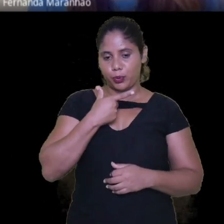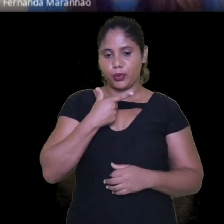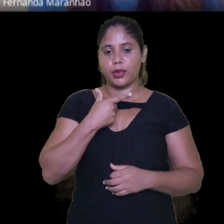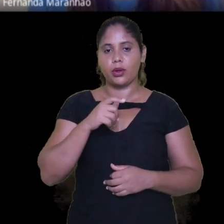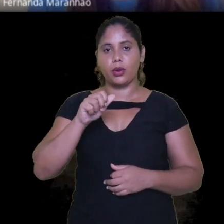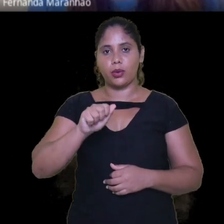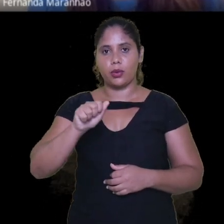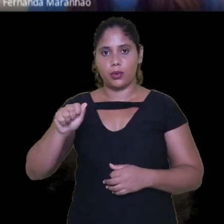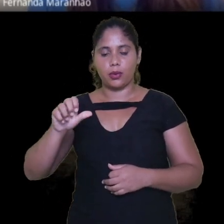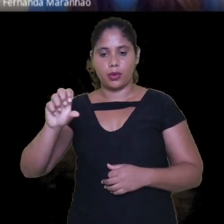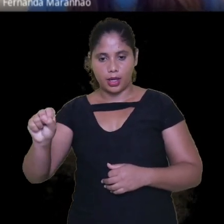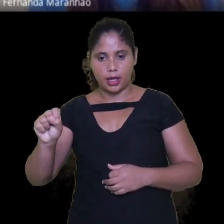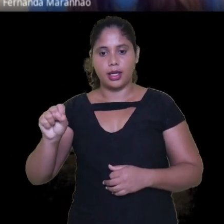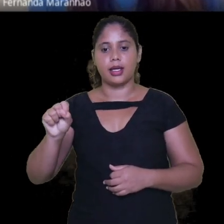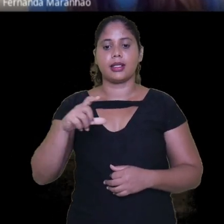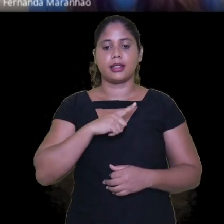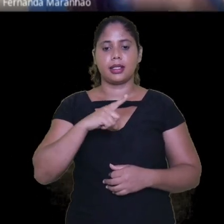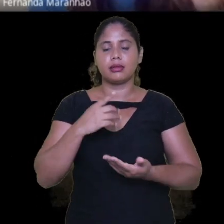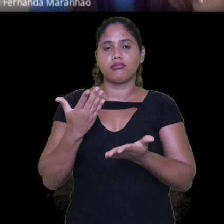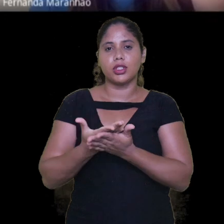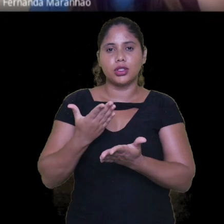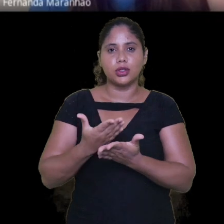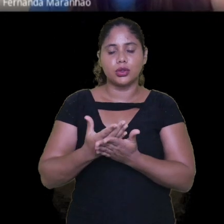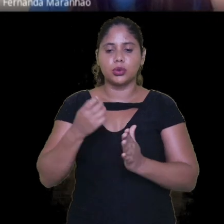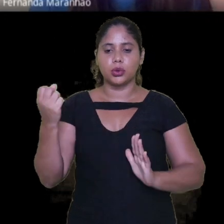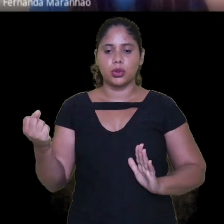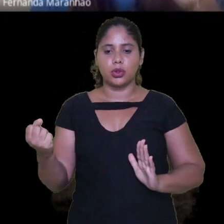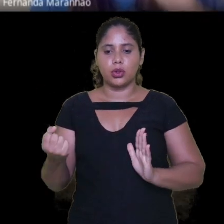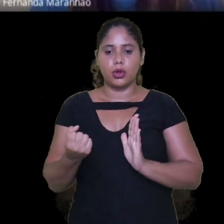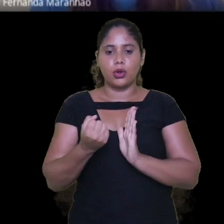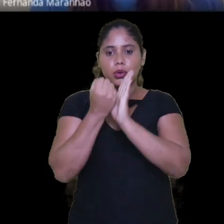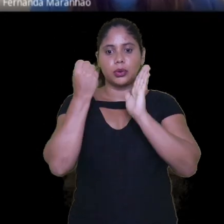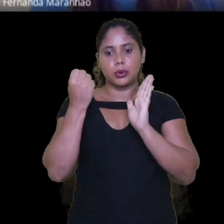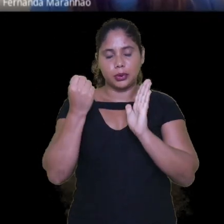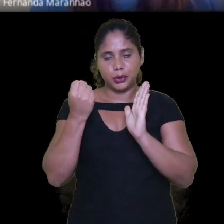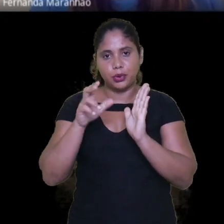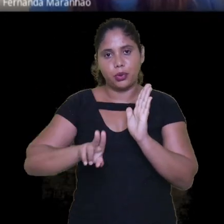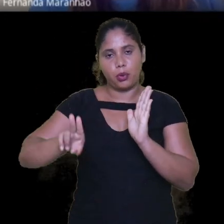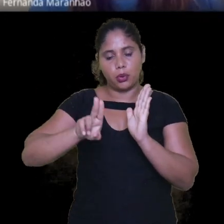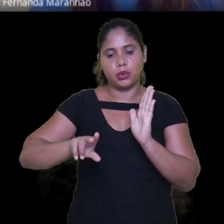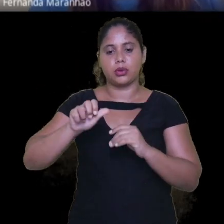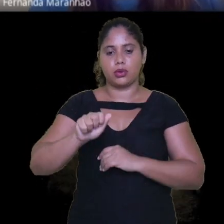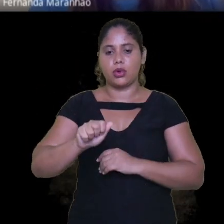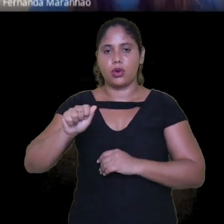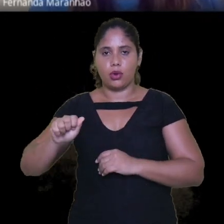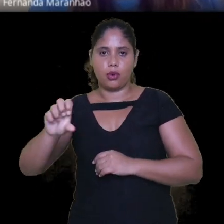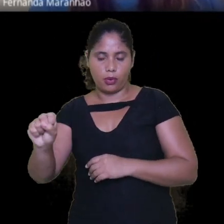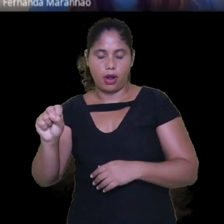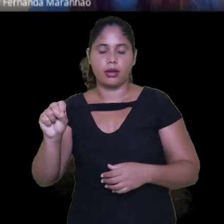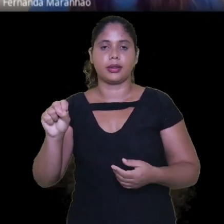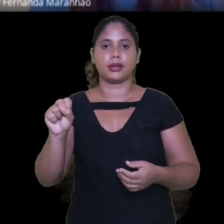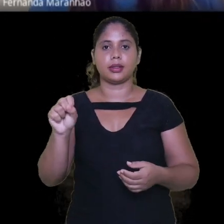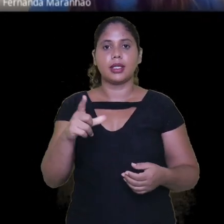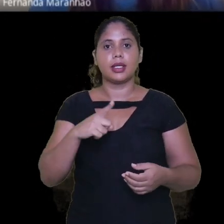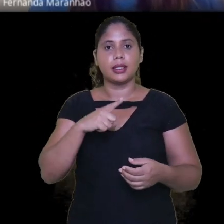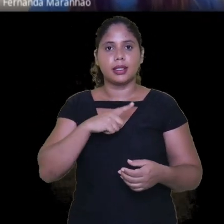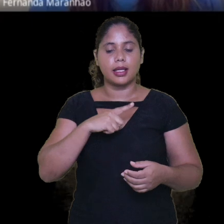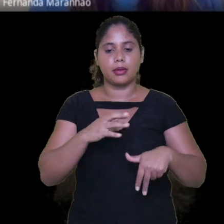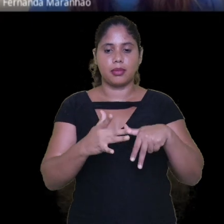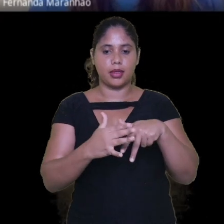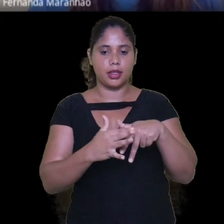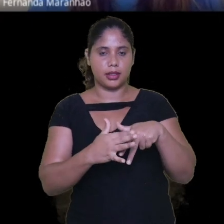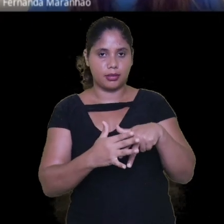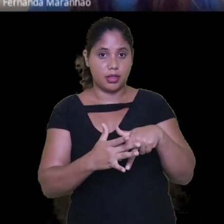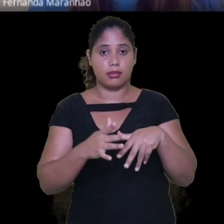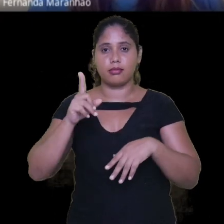sucos ao lado deste. Então, o comprimido que é utilizado na rede, ele não é sucado. Então, não é possível partir esse comprimido ao